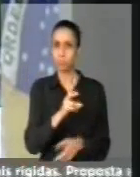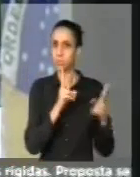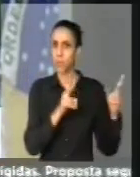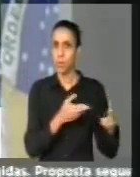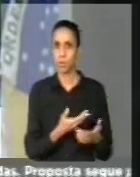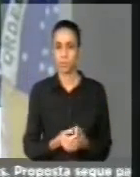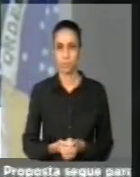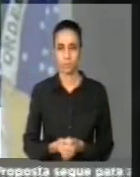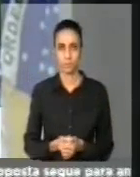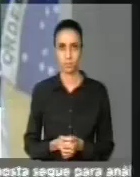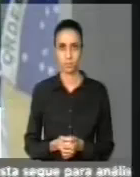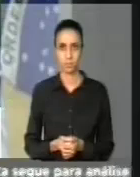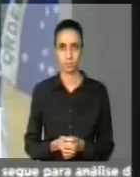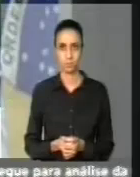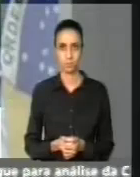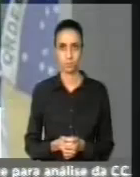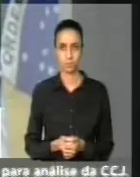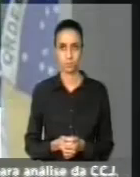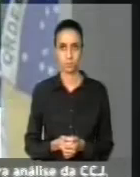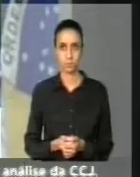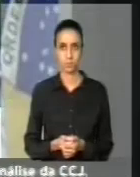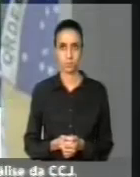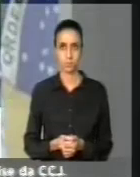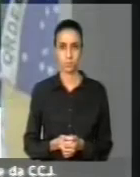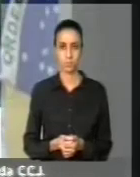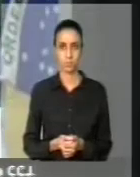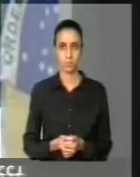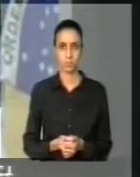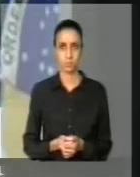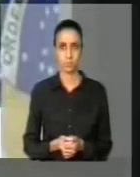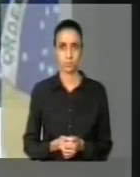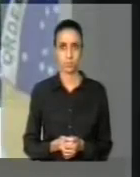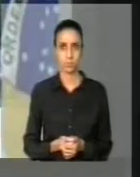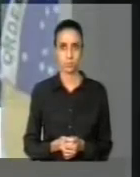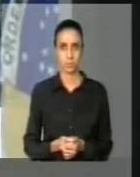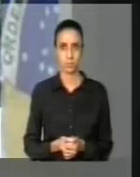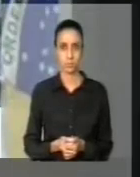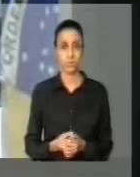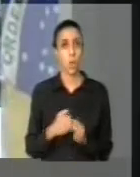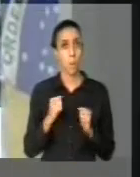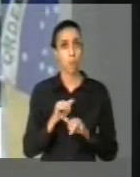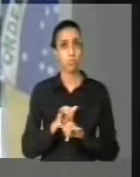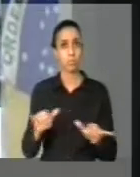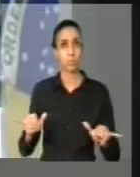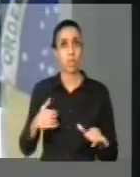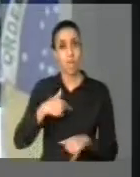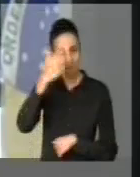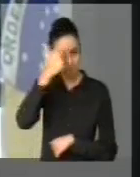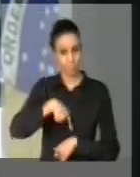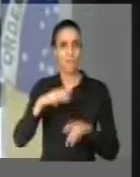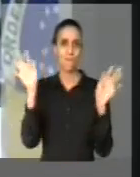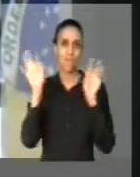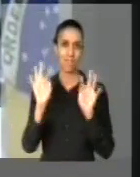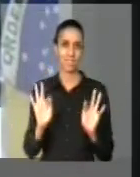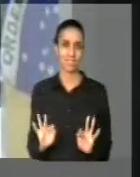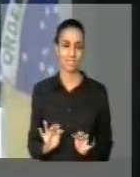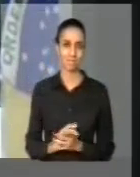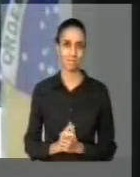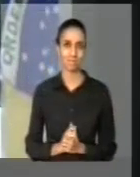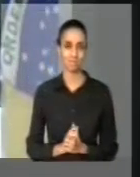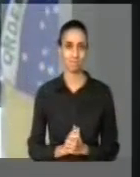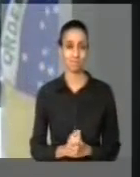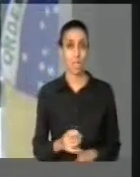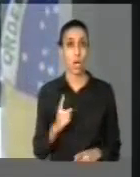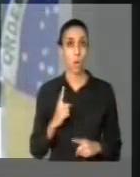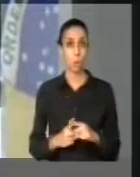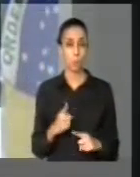senhor presidente, posso dizer a esta casa e ao Brasil que sou um homem feliz, porque tive